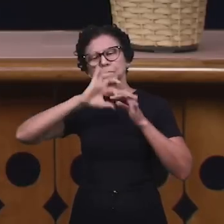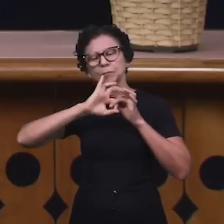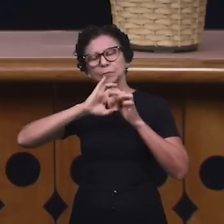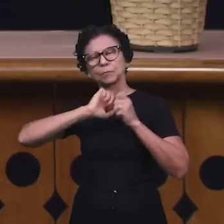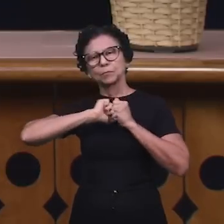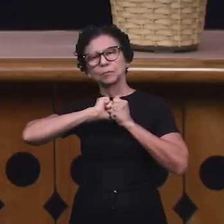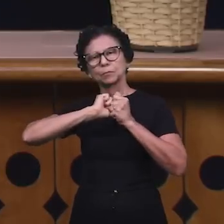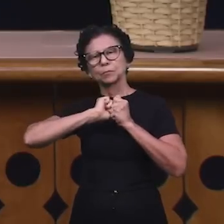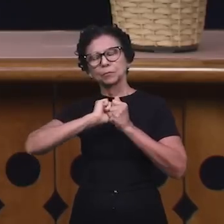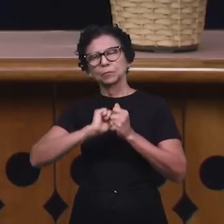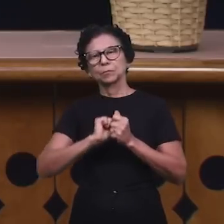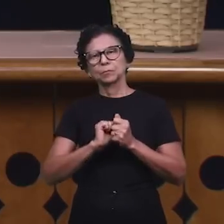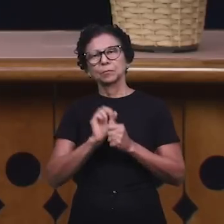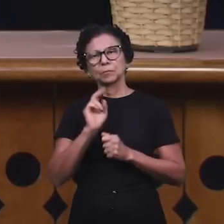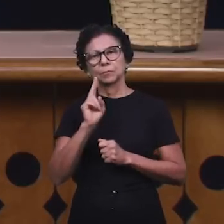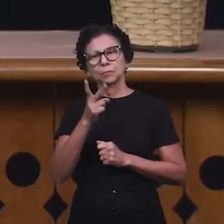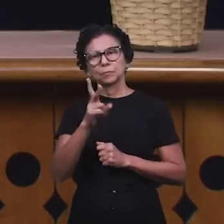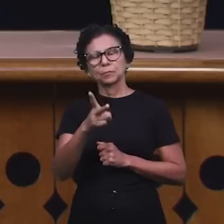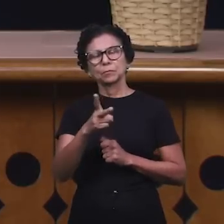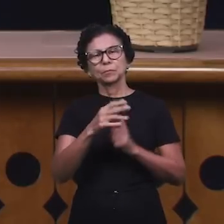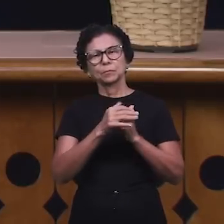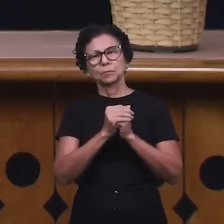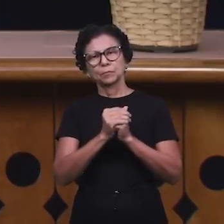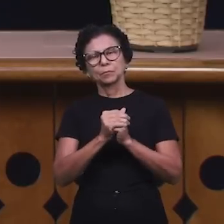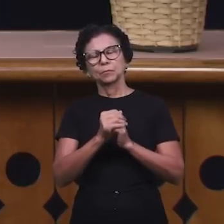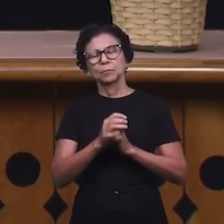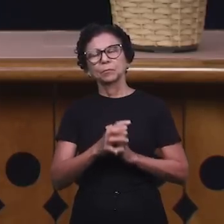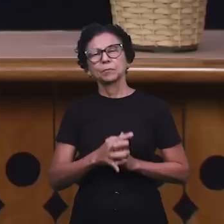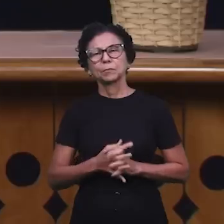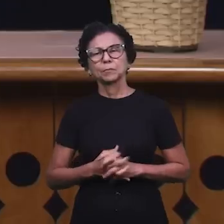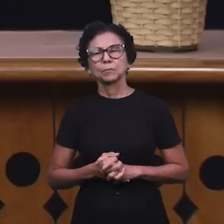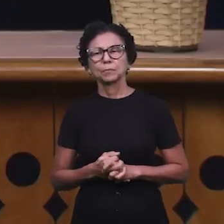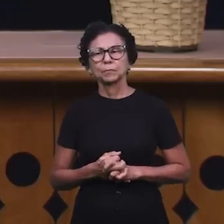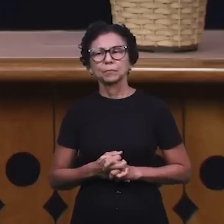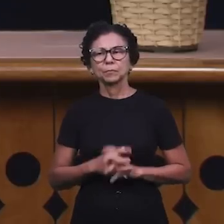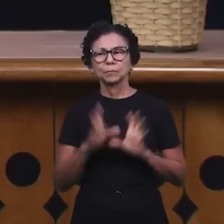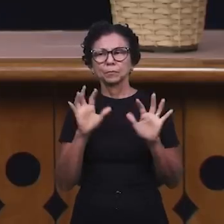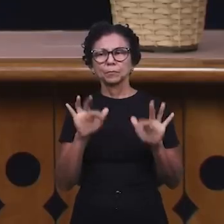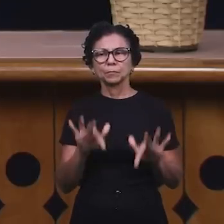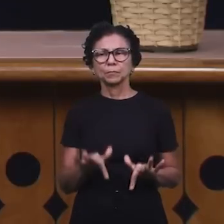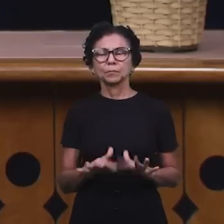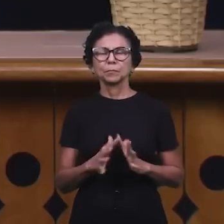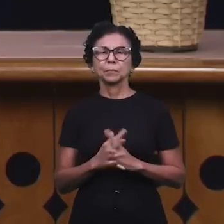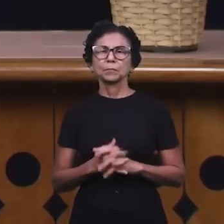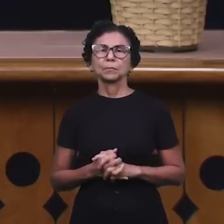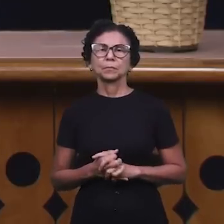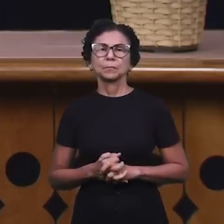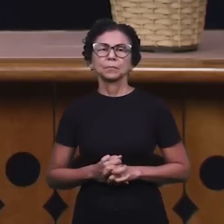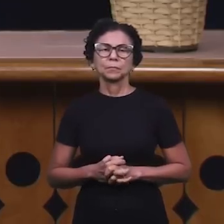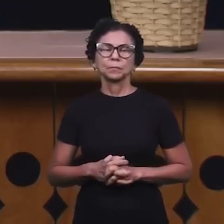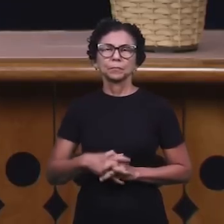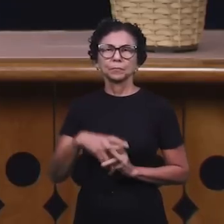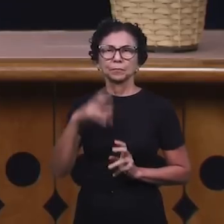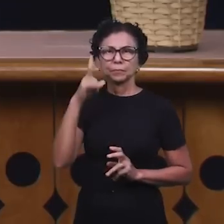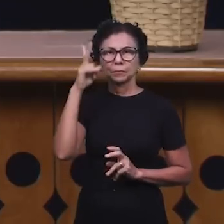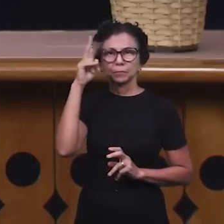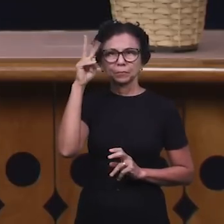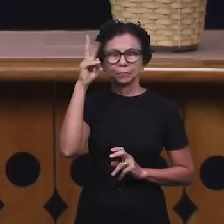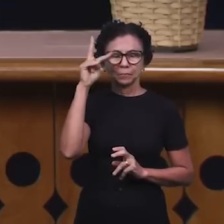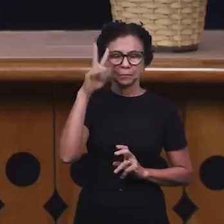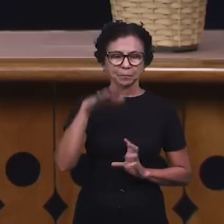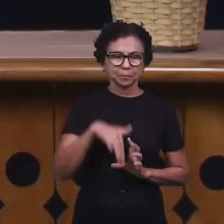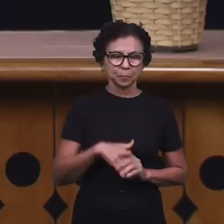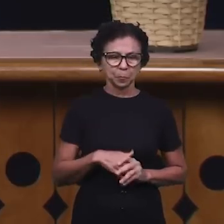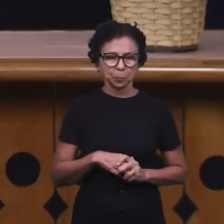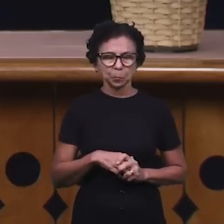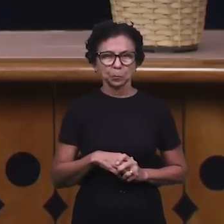convosco agora, para sempre. Amém. Nosso culto está encerrando. Queremos lembrar que quem